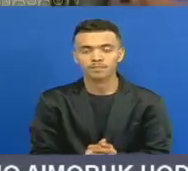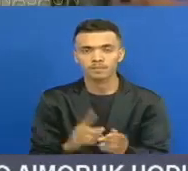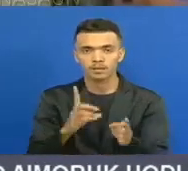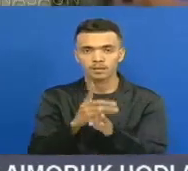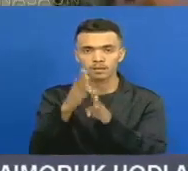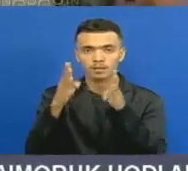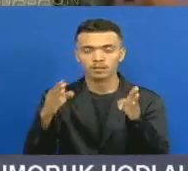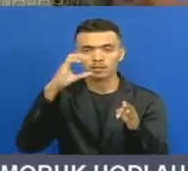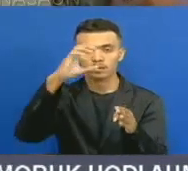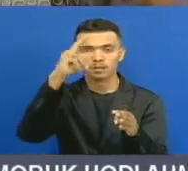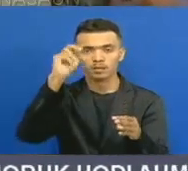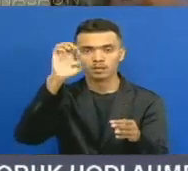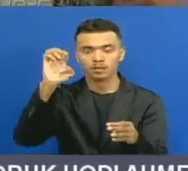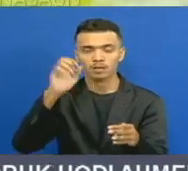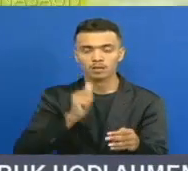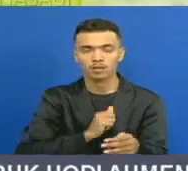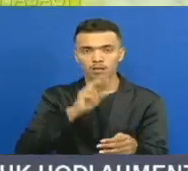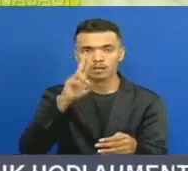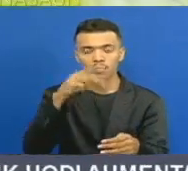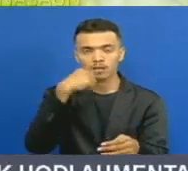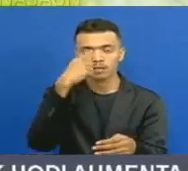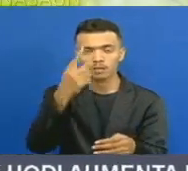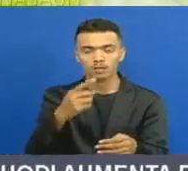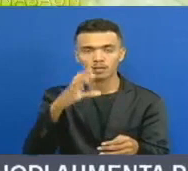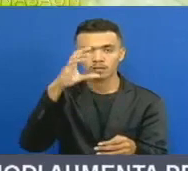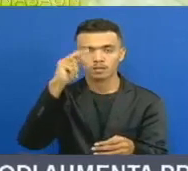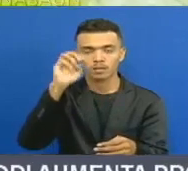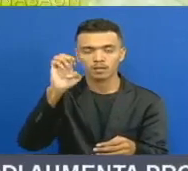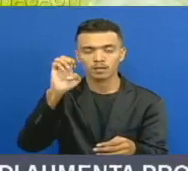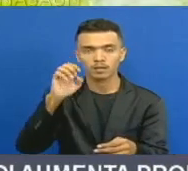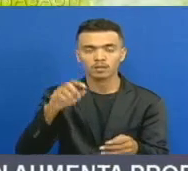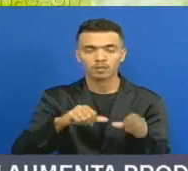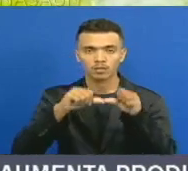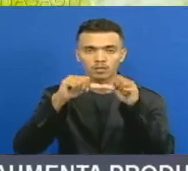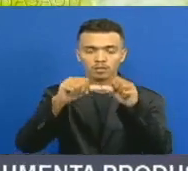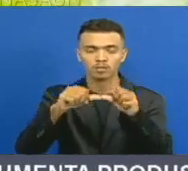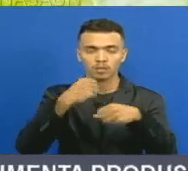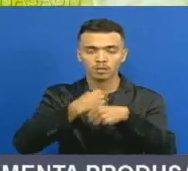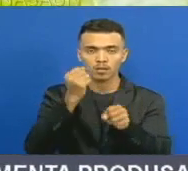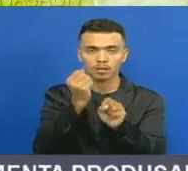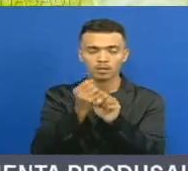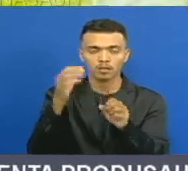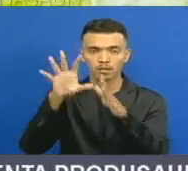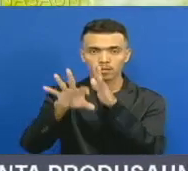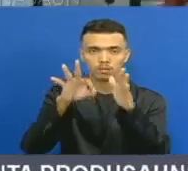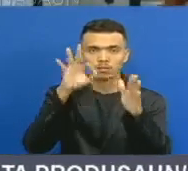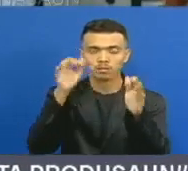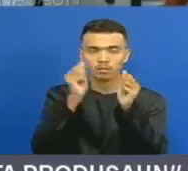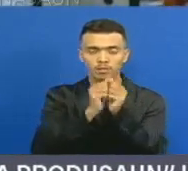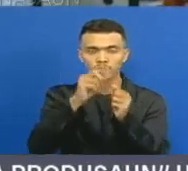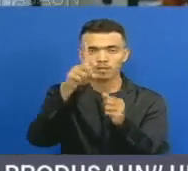Diretor CNE Aileu, Nélio da Costa Guterres Hateten, CNE Aileu continua halau recrutamento ba oficial hamutuk